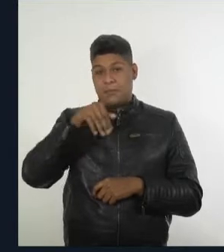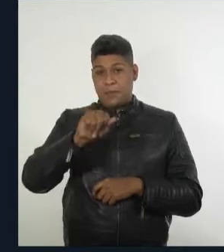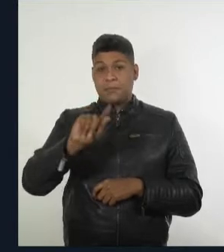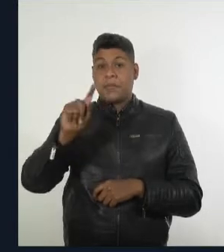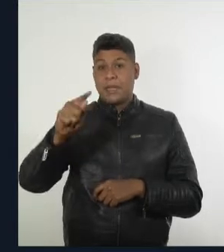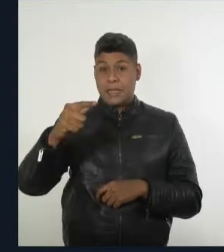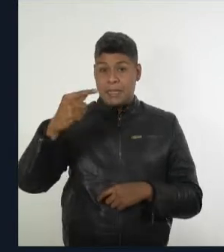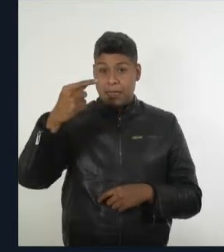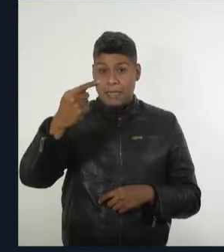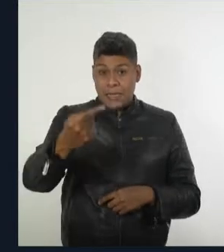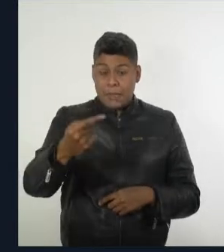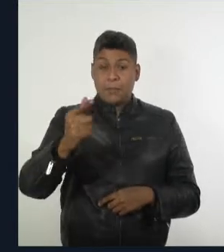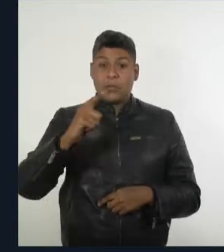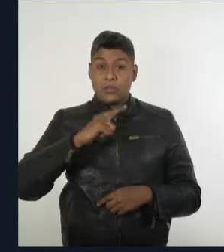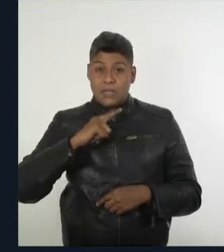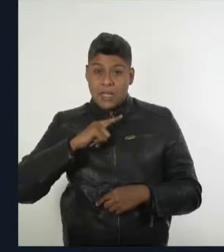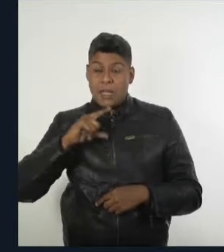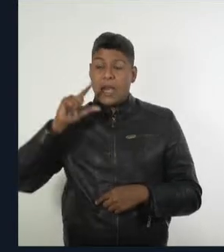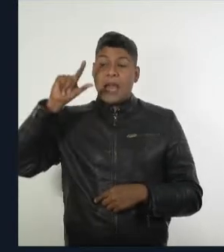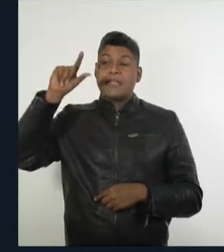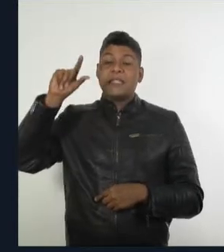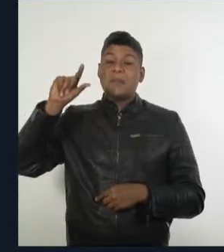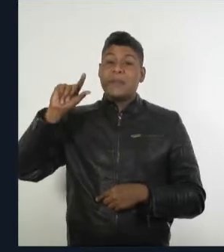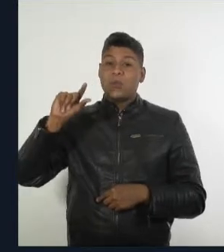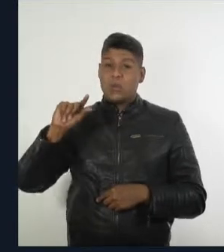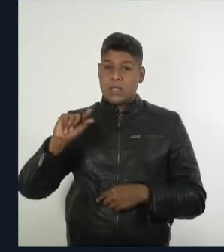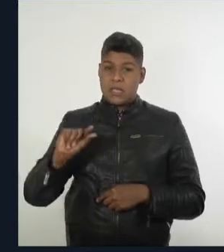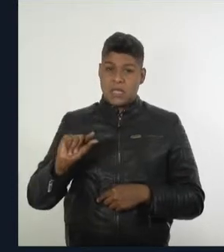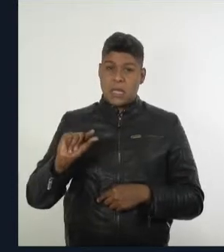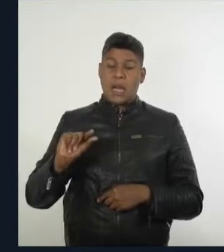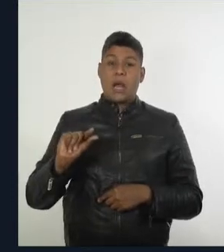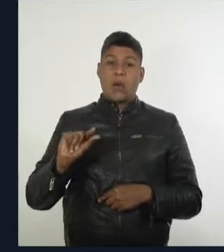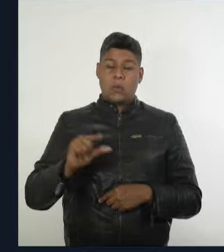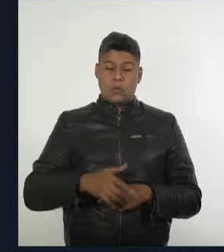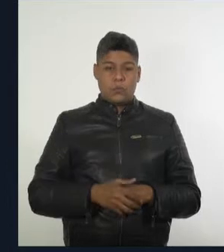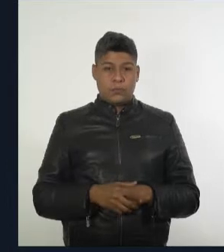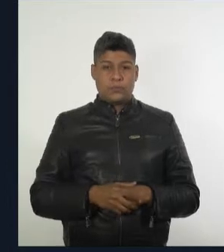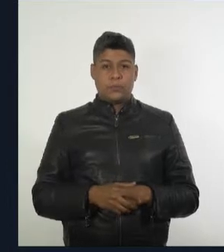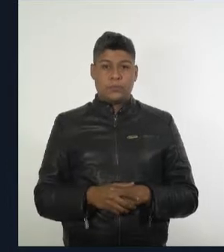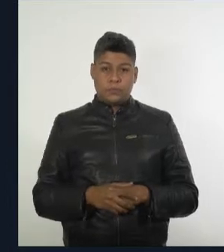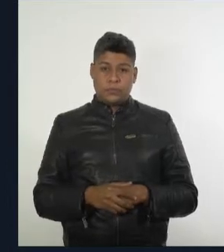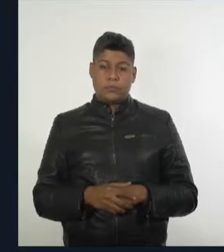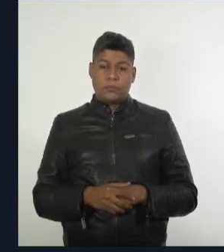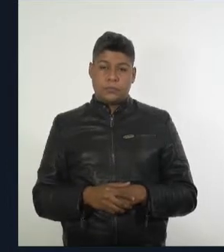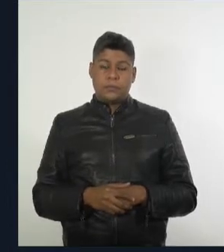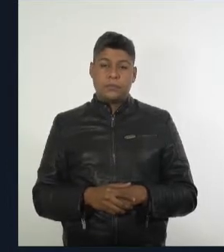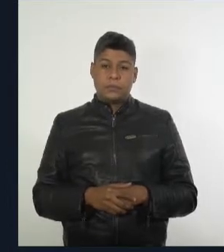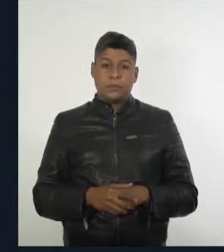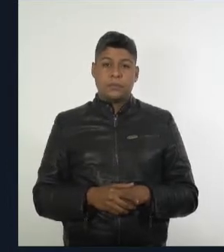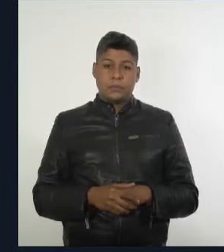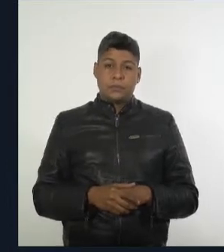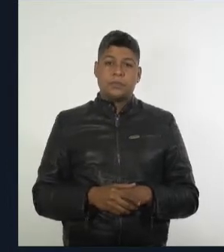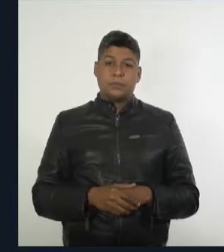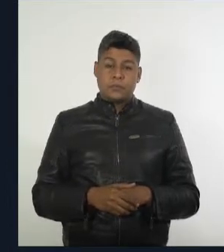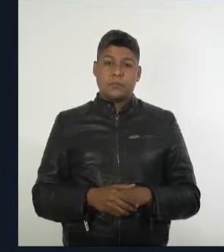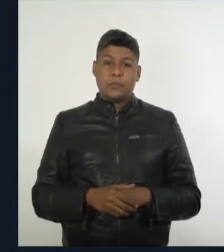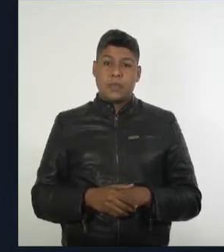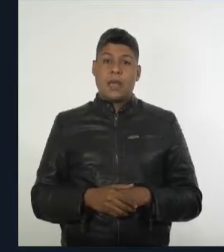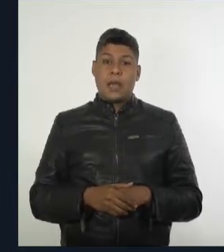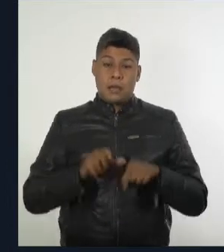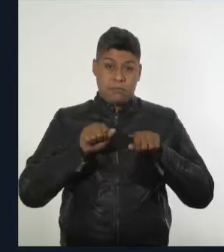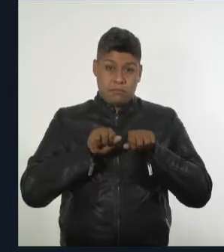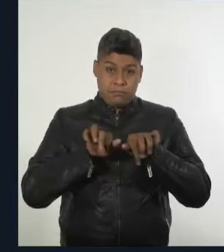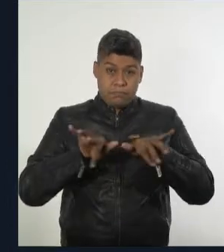um processo de queda nas notificações de casos de